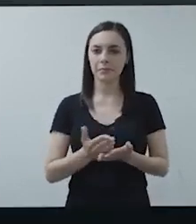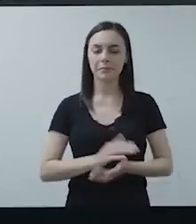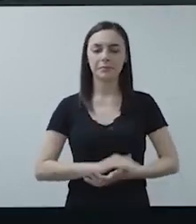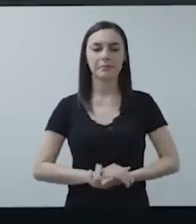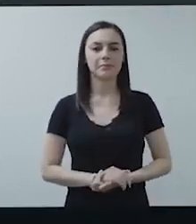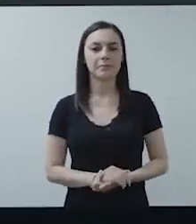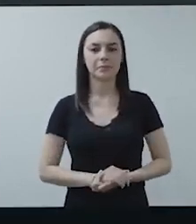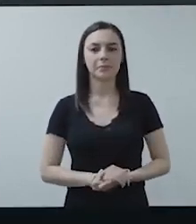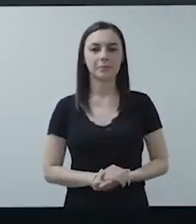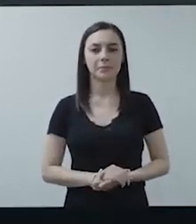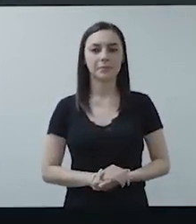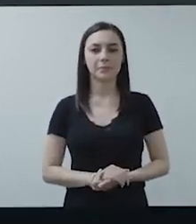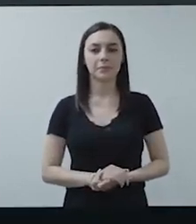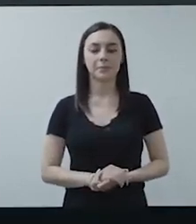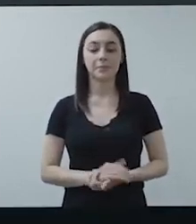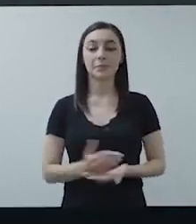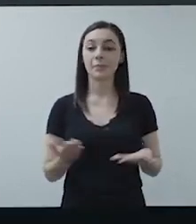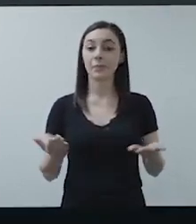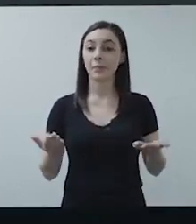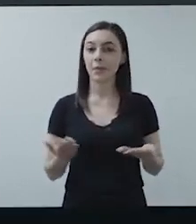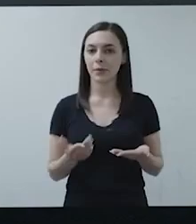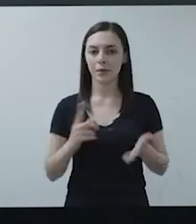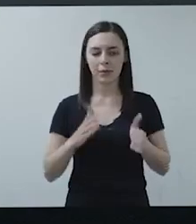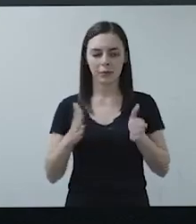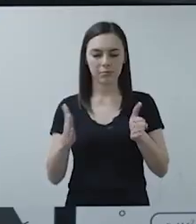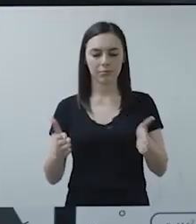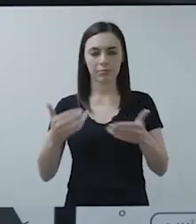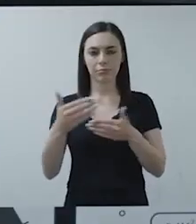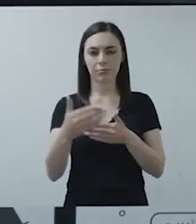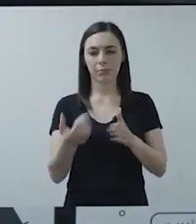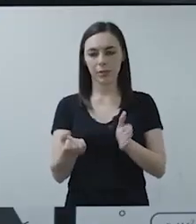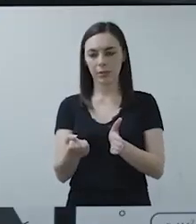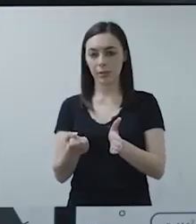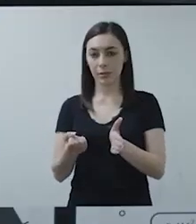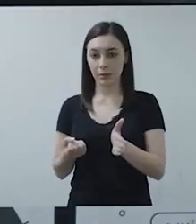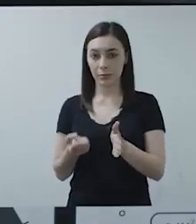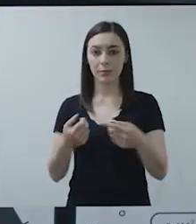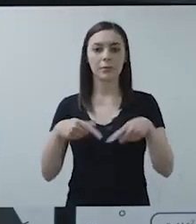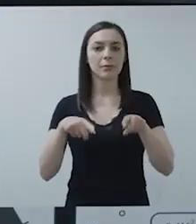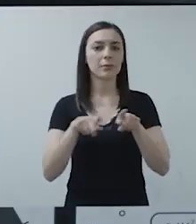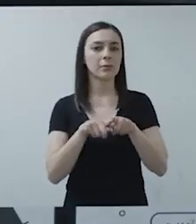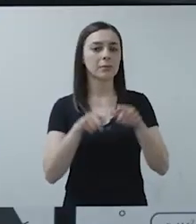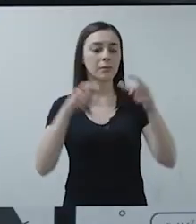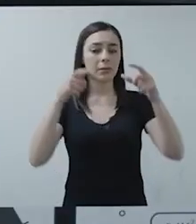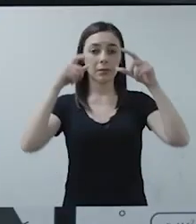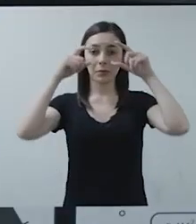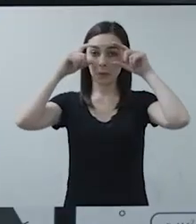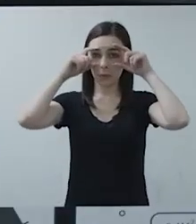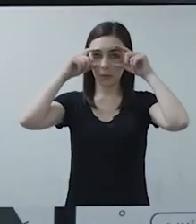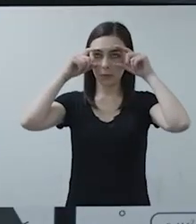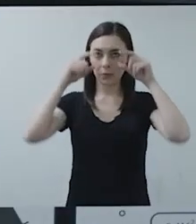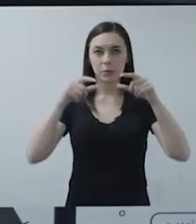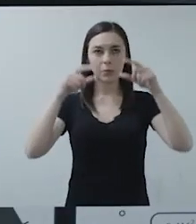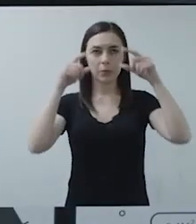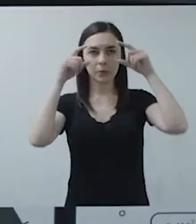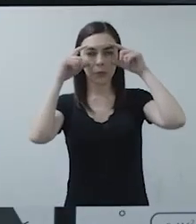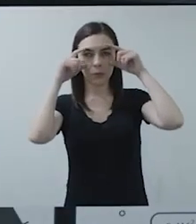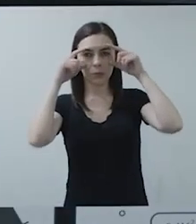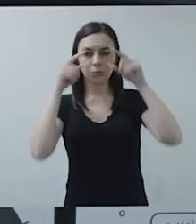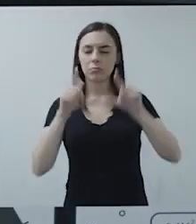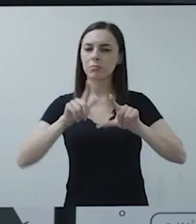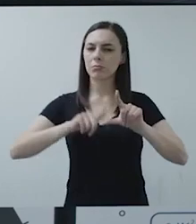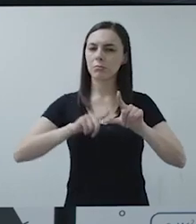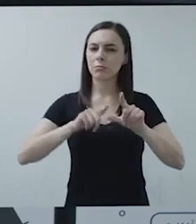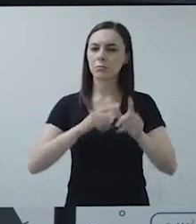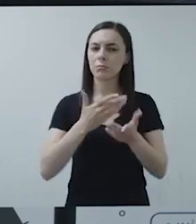E agora, temos a gaveta e o óculos. Óculos